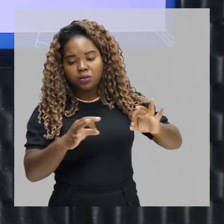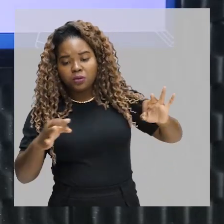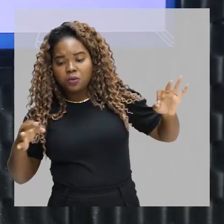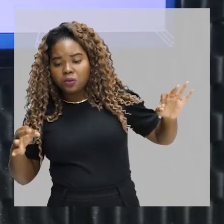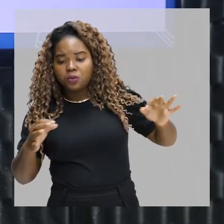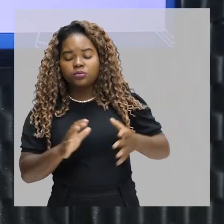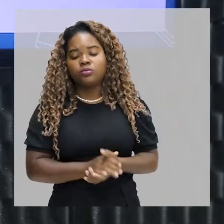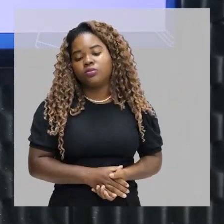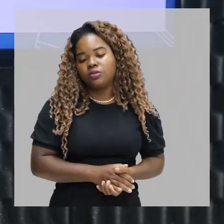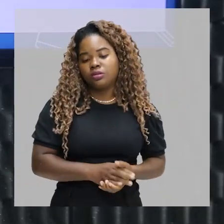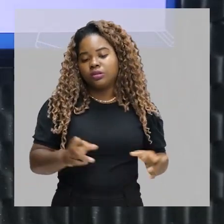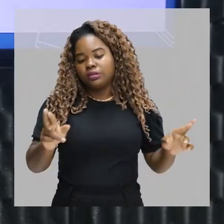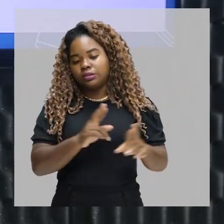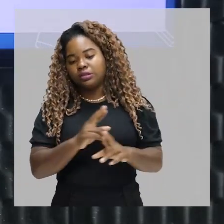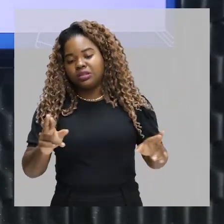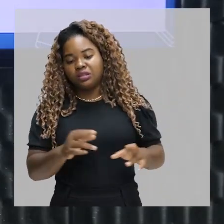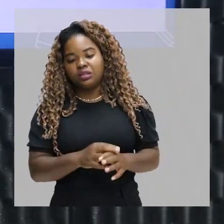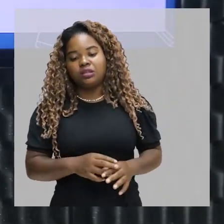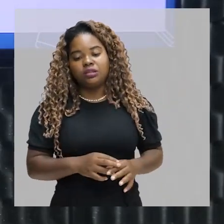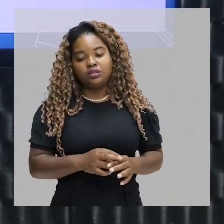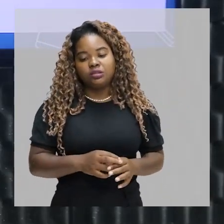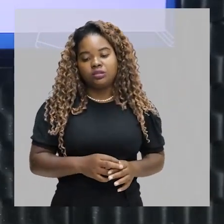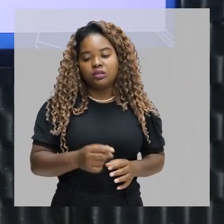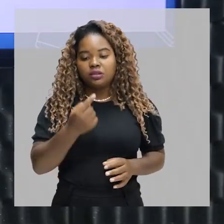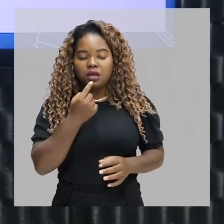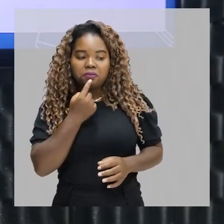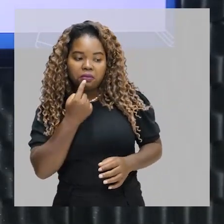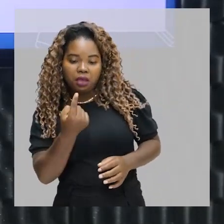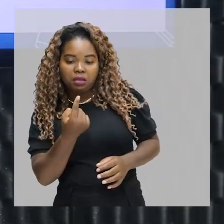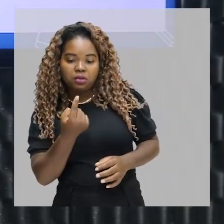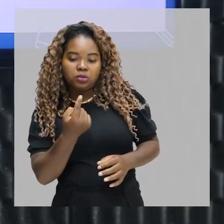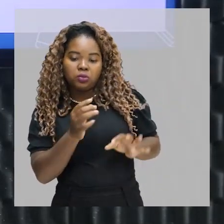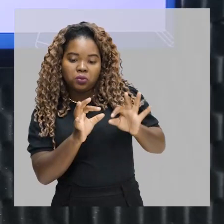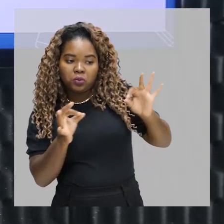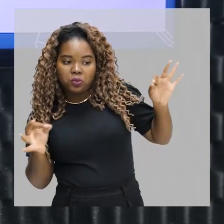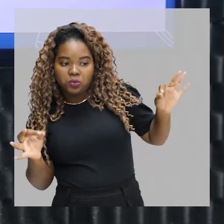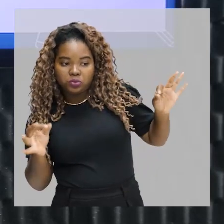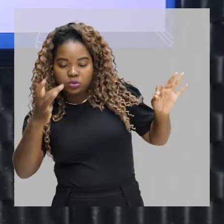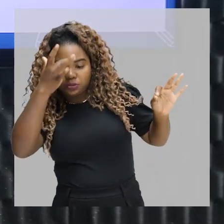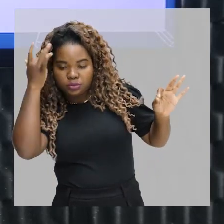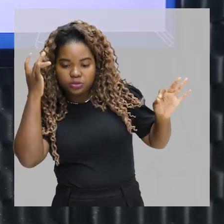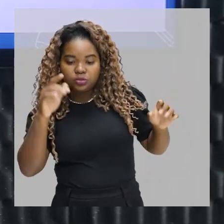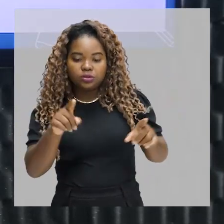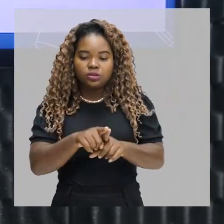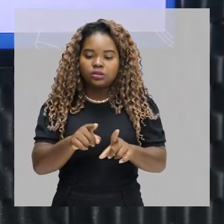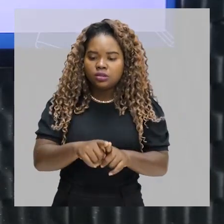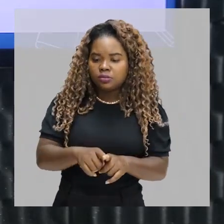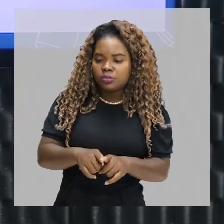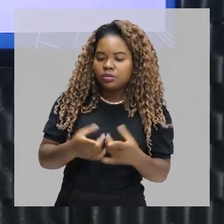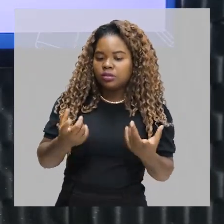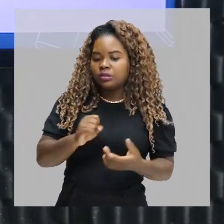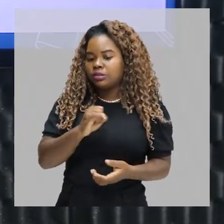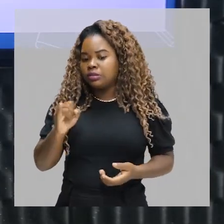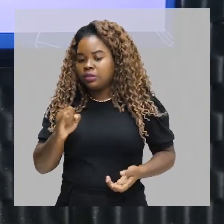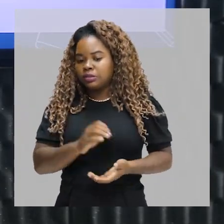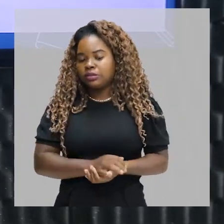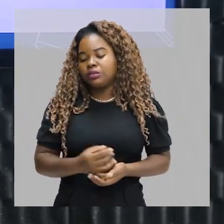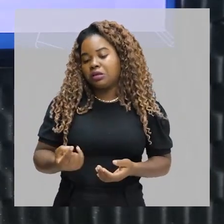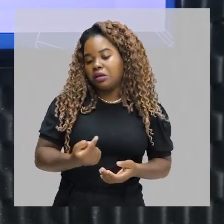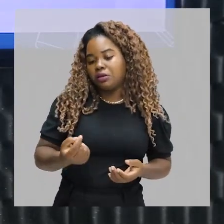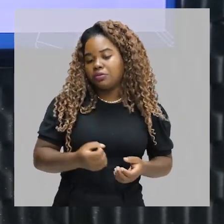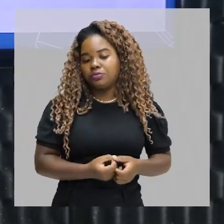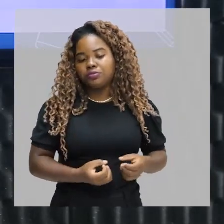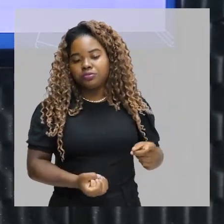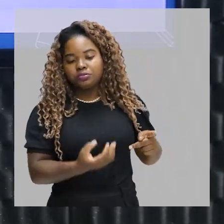entre proximidade ou distância, algo que está perto ou está longe do emissor, e a ideia se aquilo está no singular